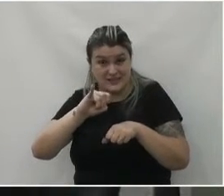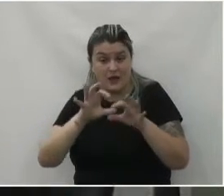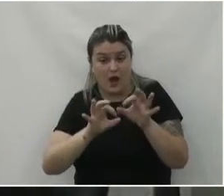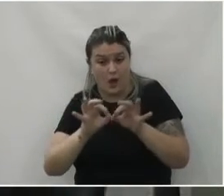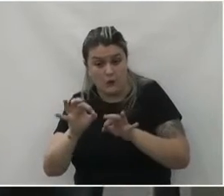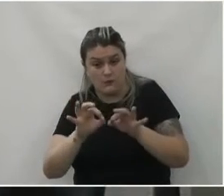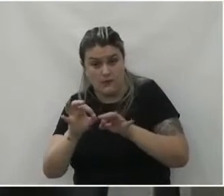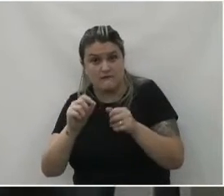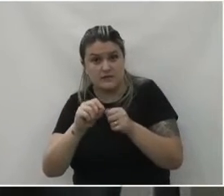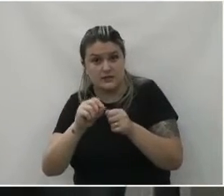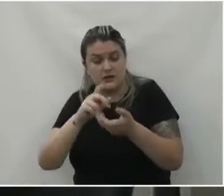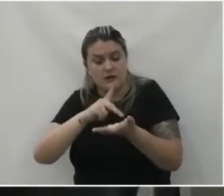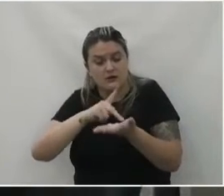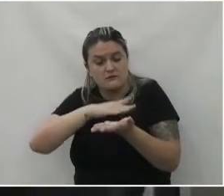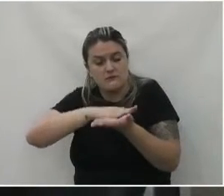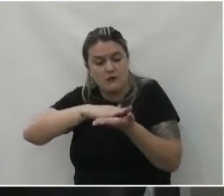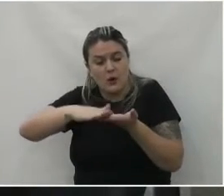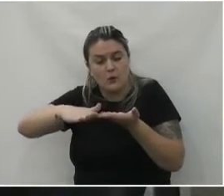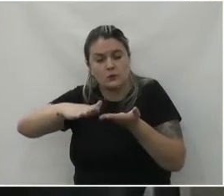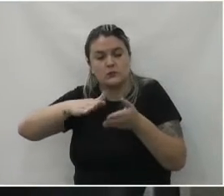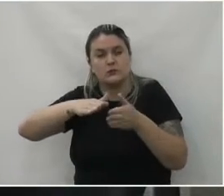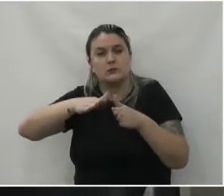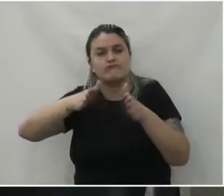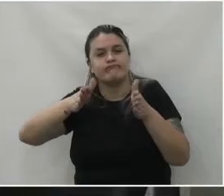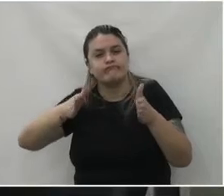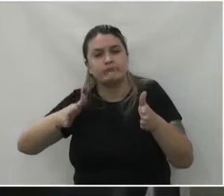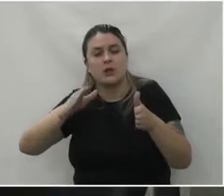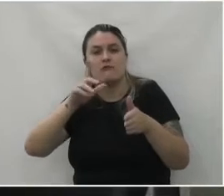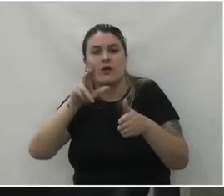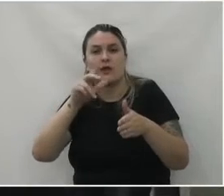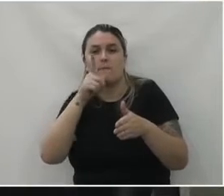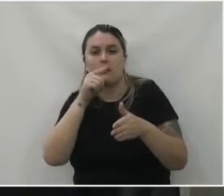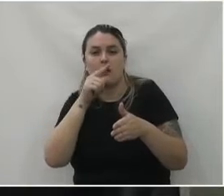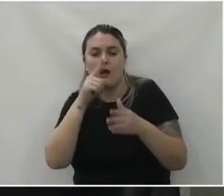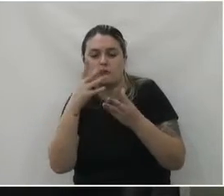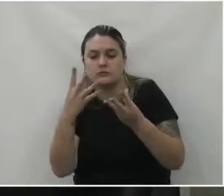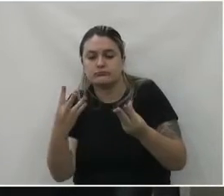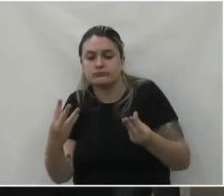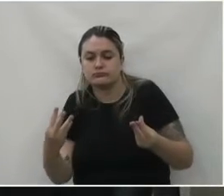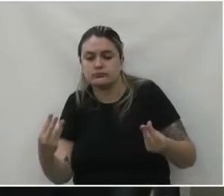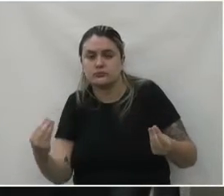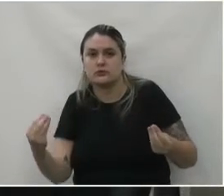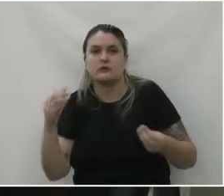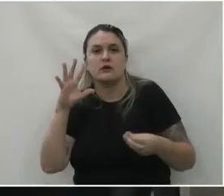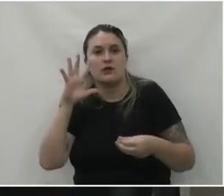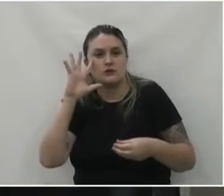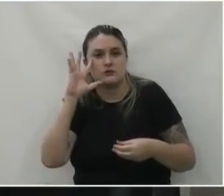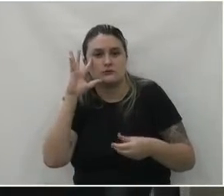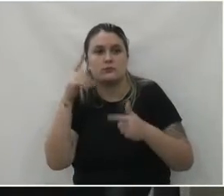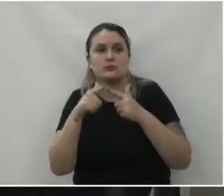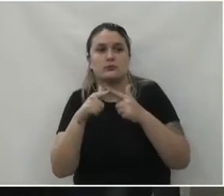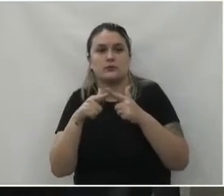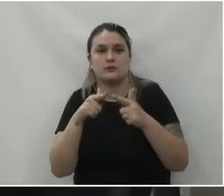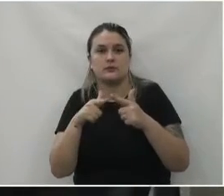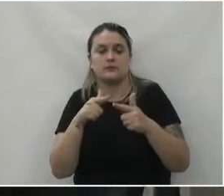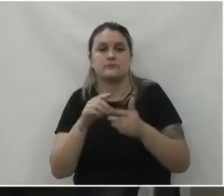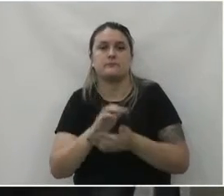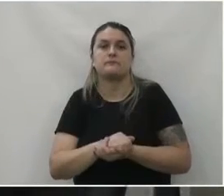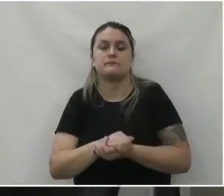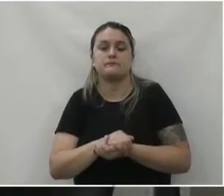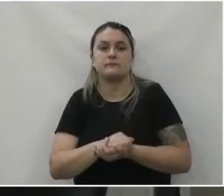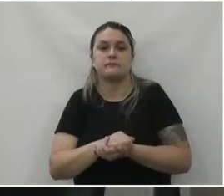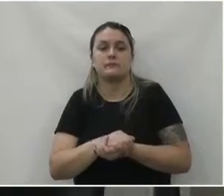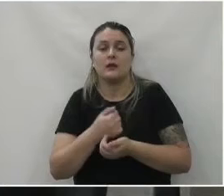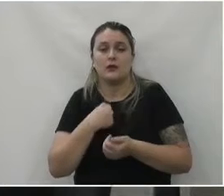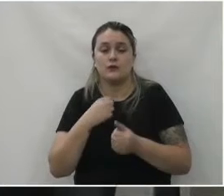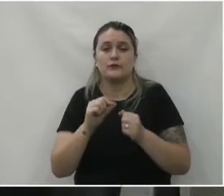necessário que tem ao redor da ponta de Ferro sono lançará o sono solucionará o problema Oi e